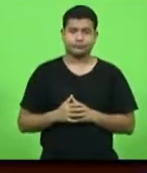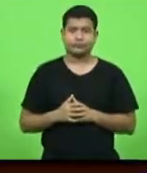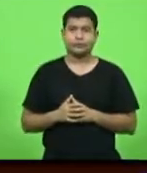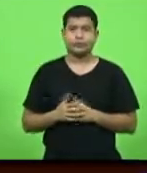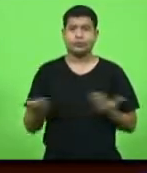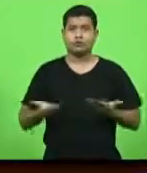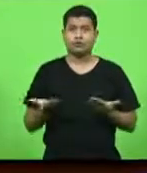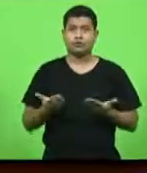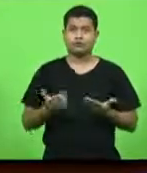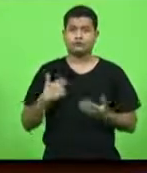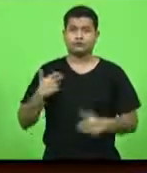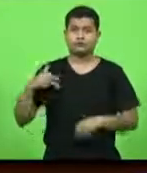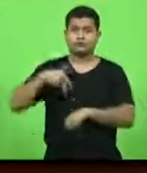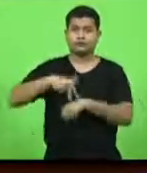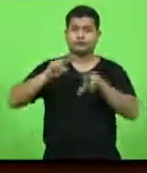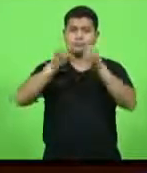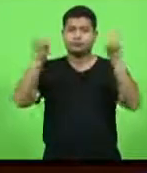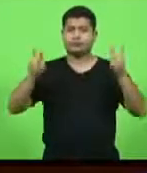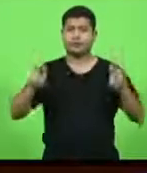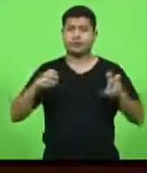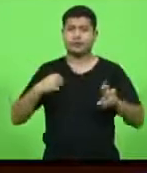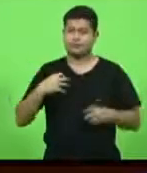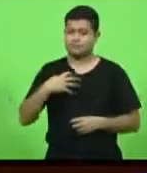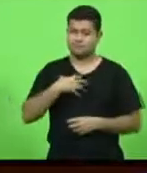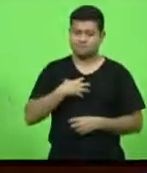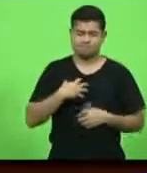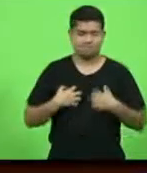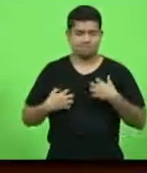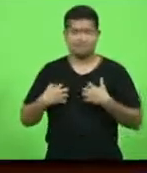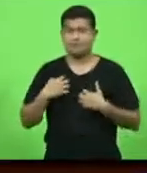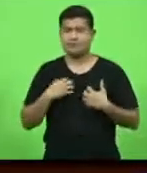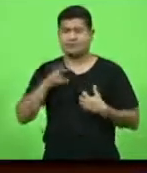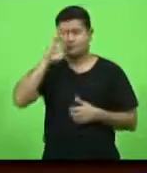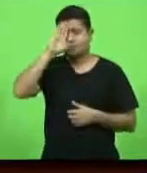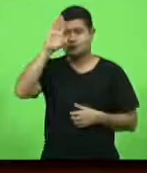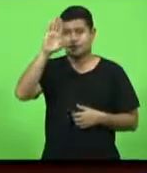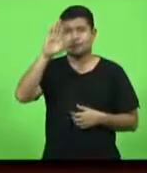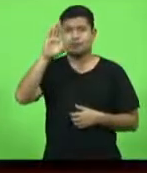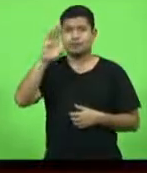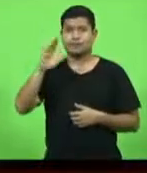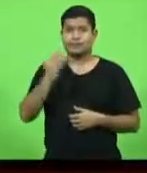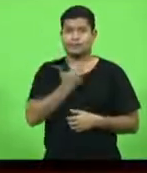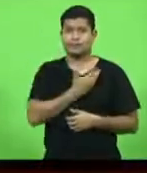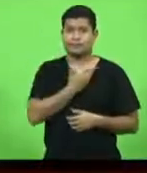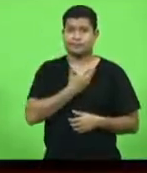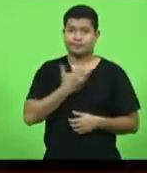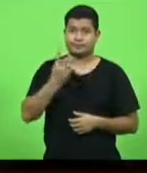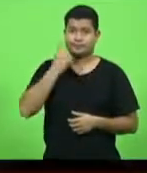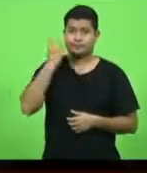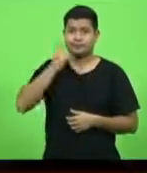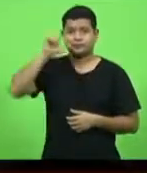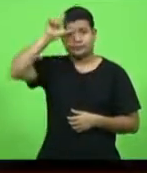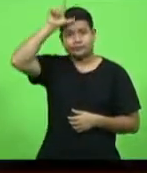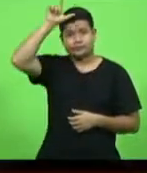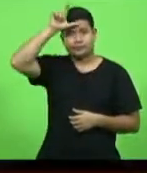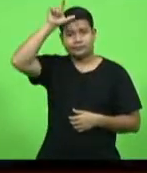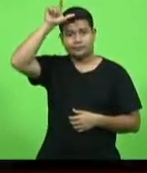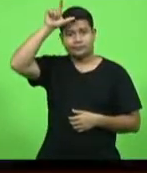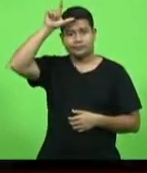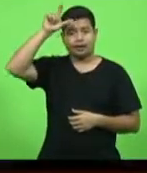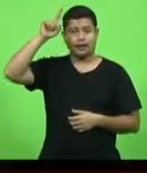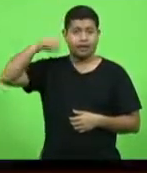que mexe com todos nós catarinenses mas principalmente com colega Deputado Sargento Lima